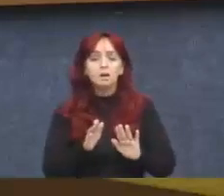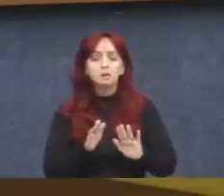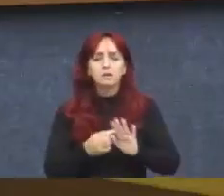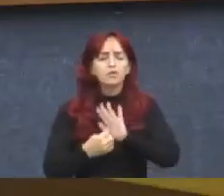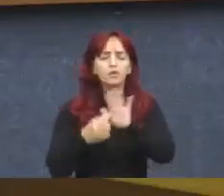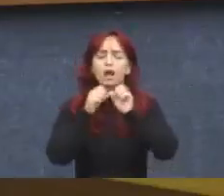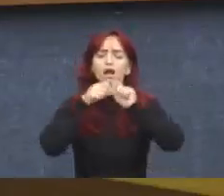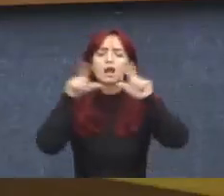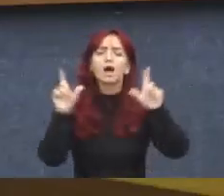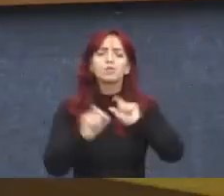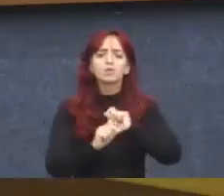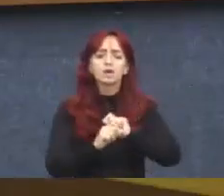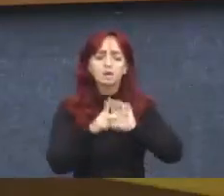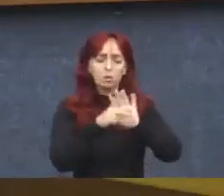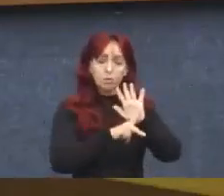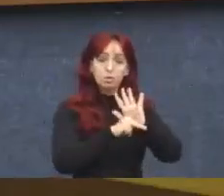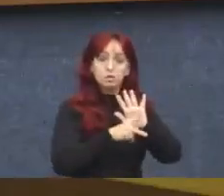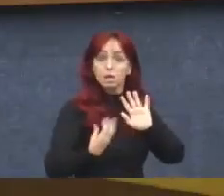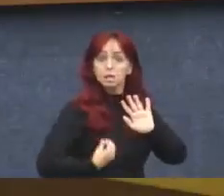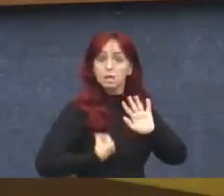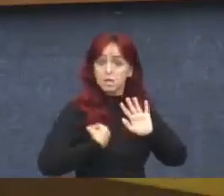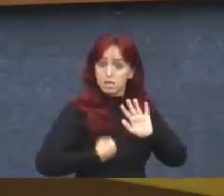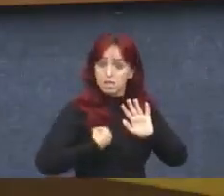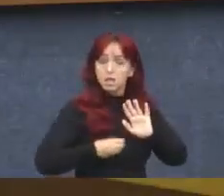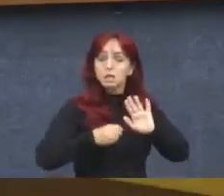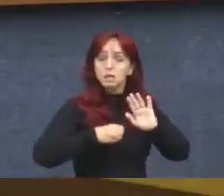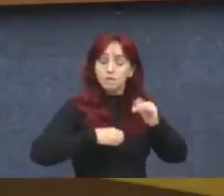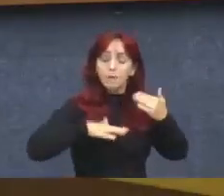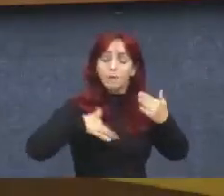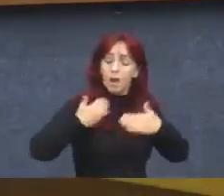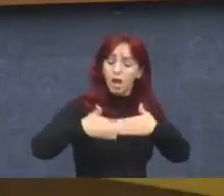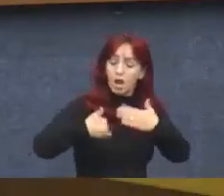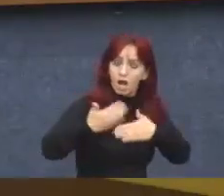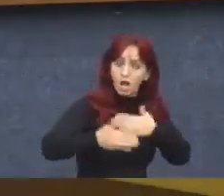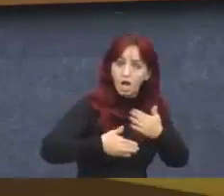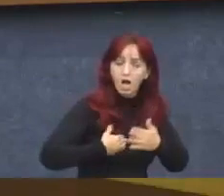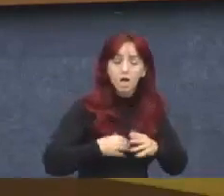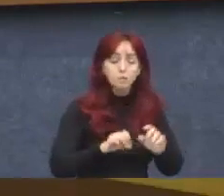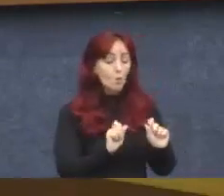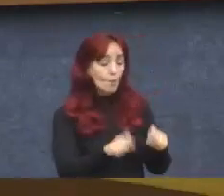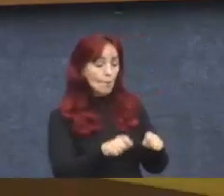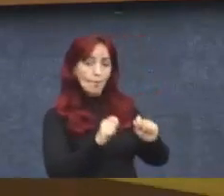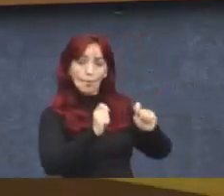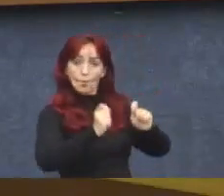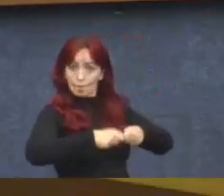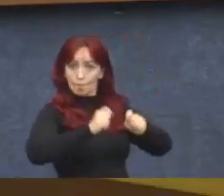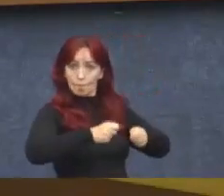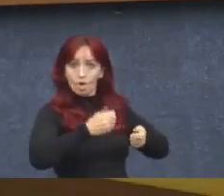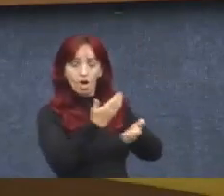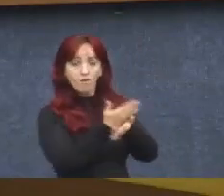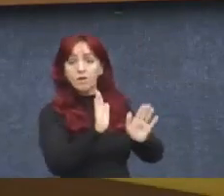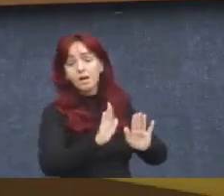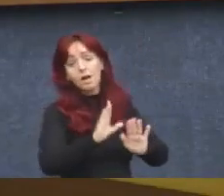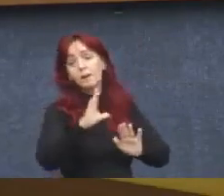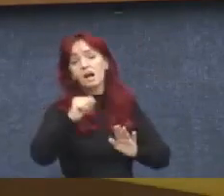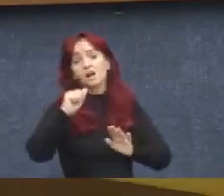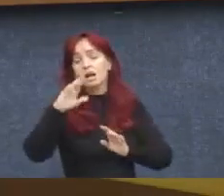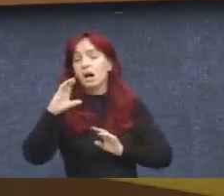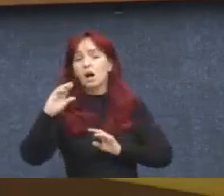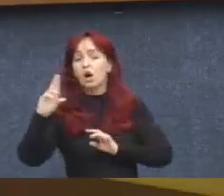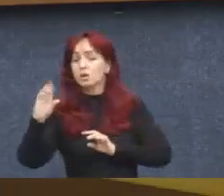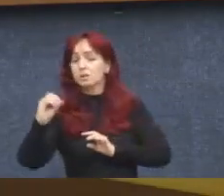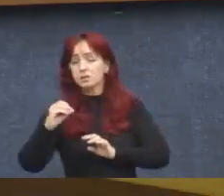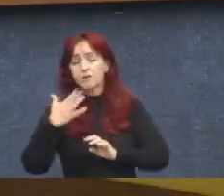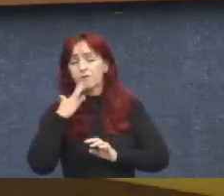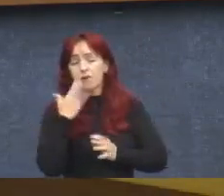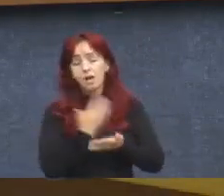claro, esse projeto existe, a transição vai acontecer, as carroças vão acabar na cidade de Belo Horizonte. Vai